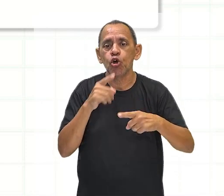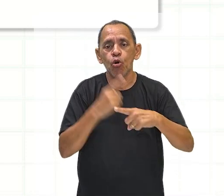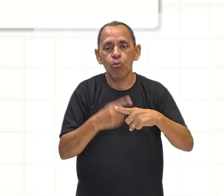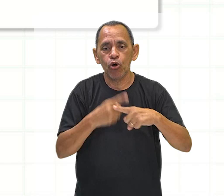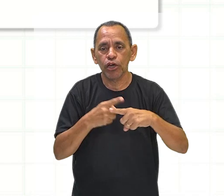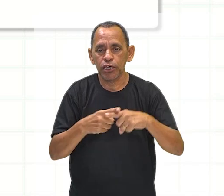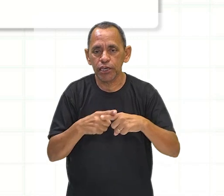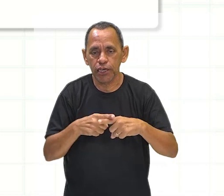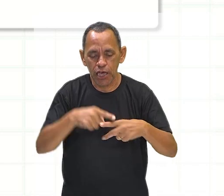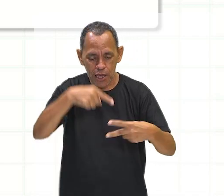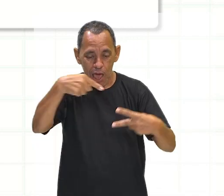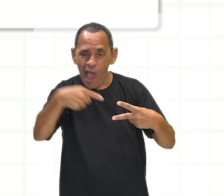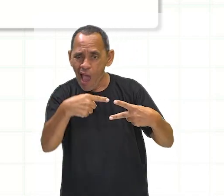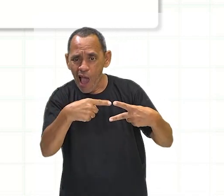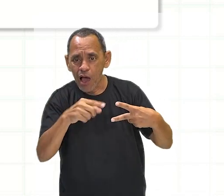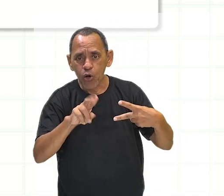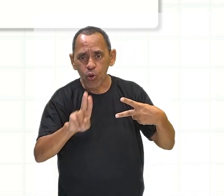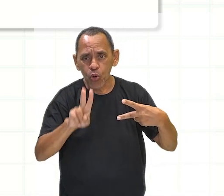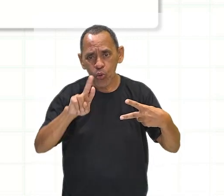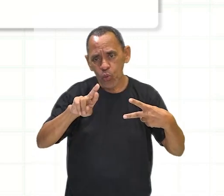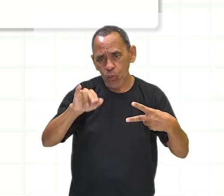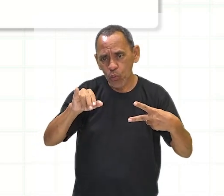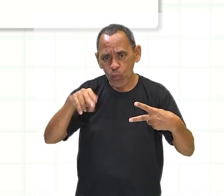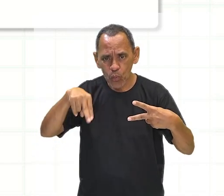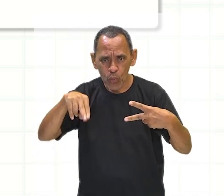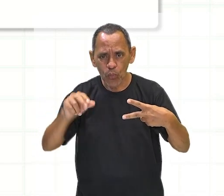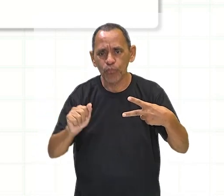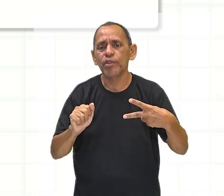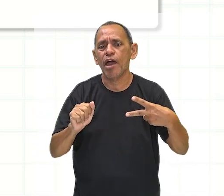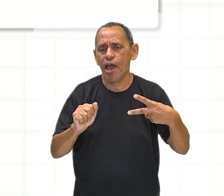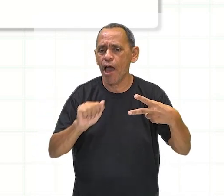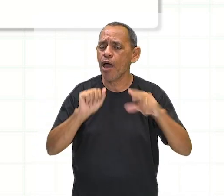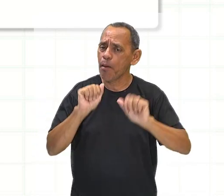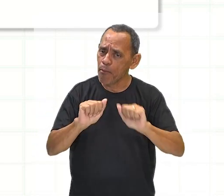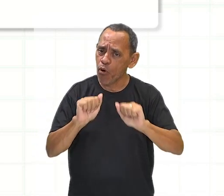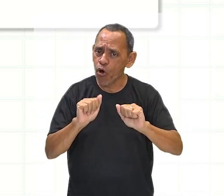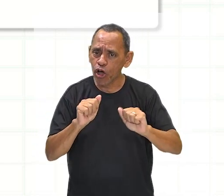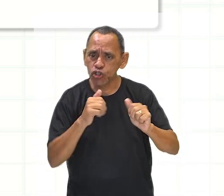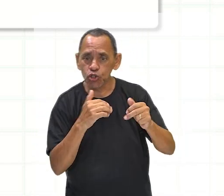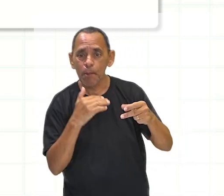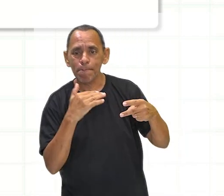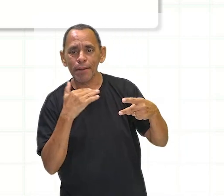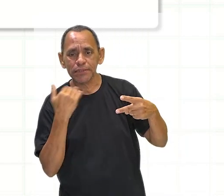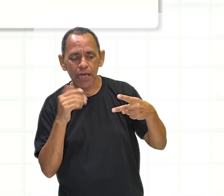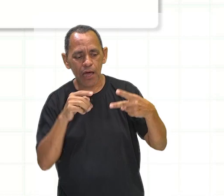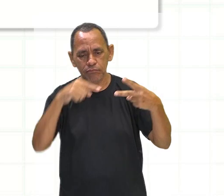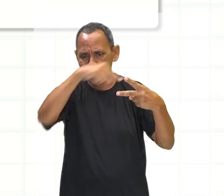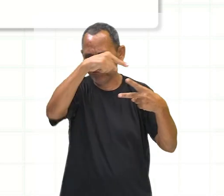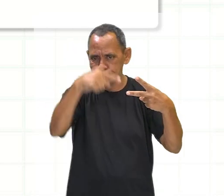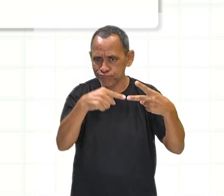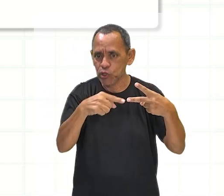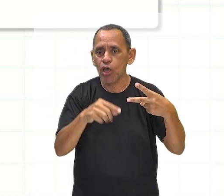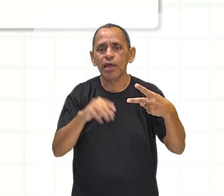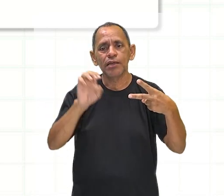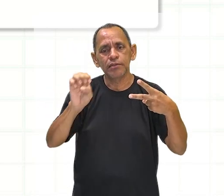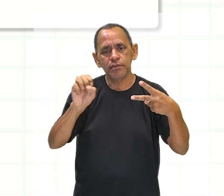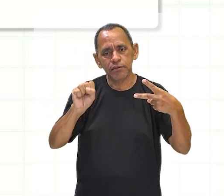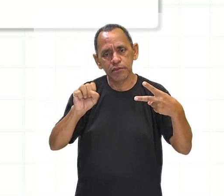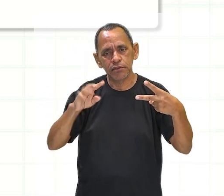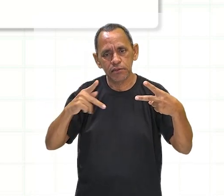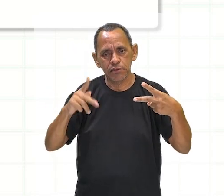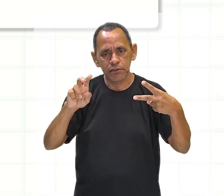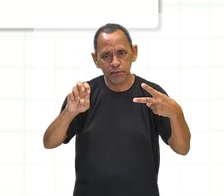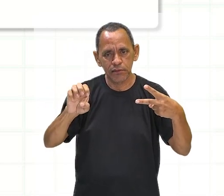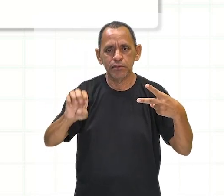permitir com que eles fiquem ali em movimento, mexendo ali os seus flagelos, né? Para que eles consigam se locomover até a uretra onde